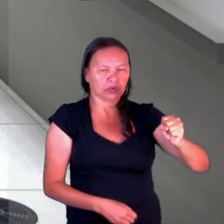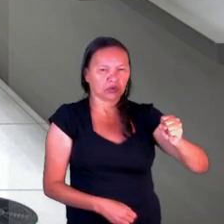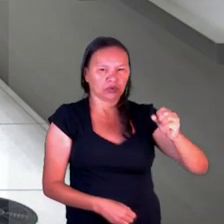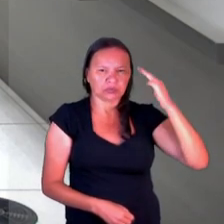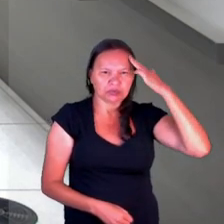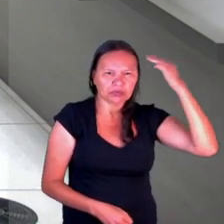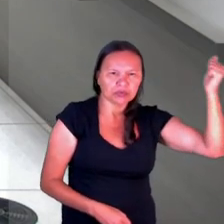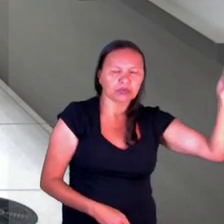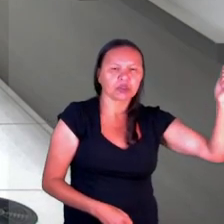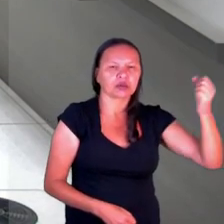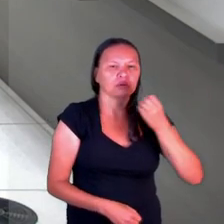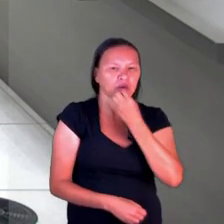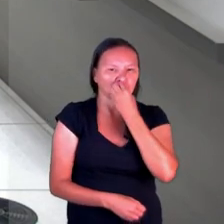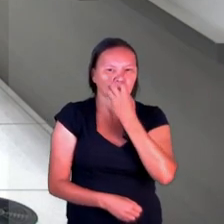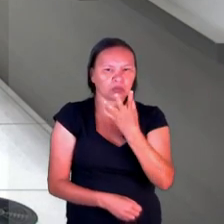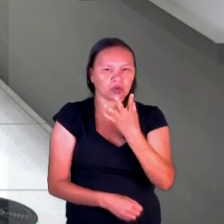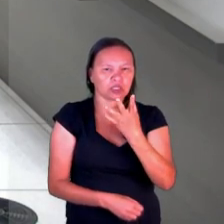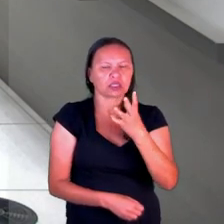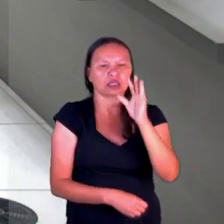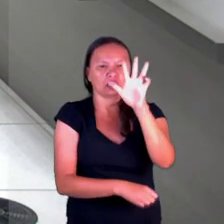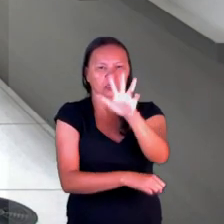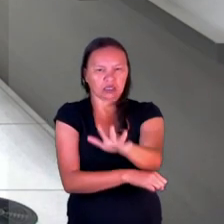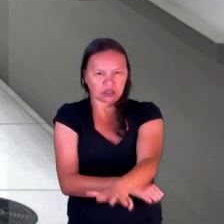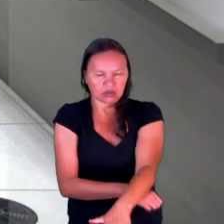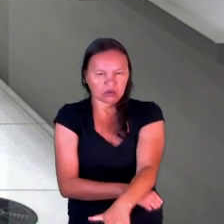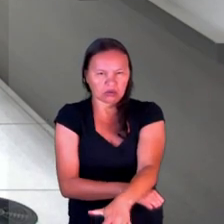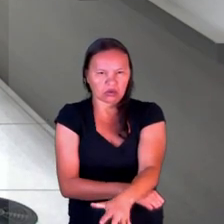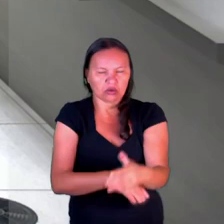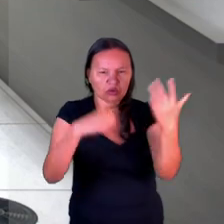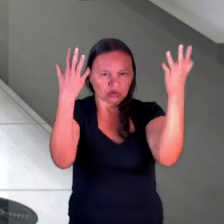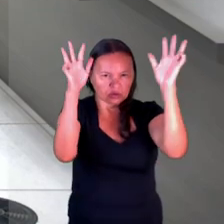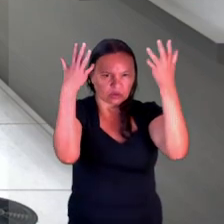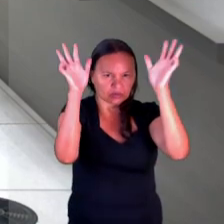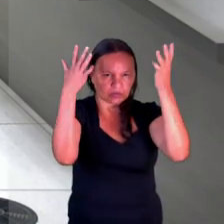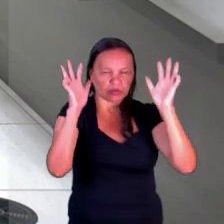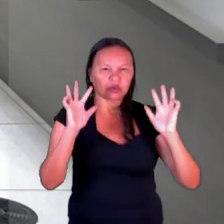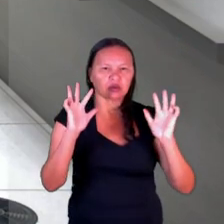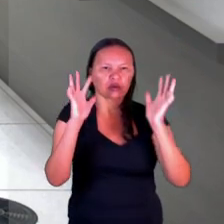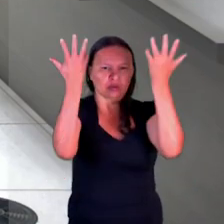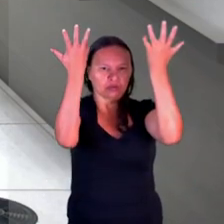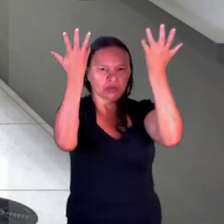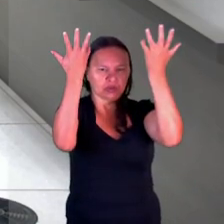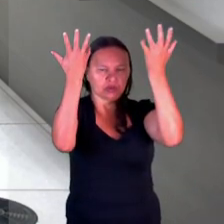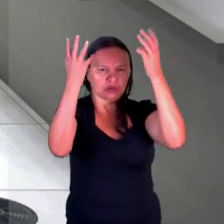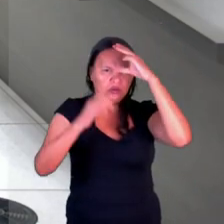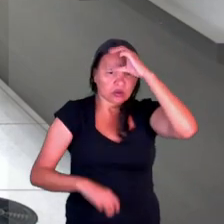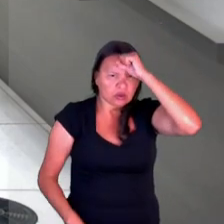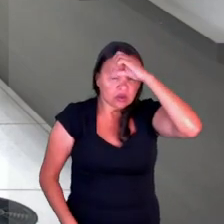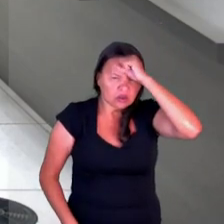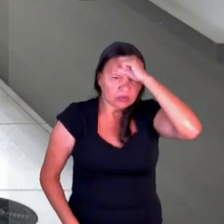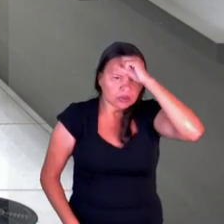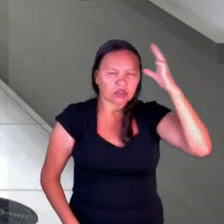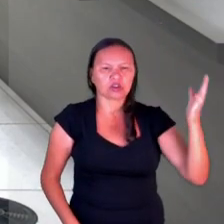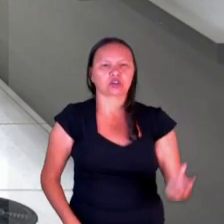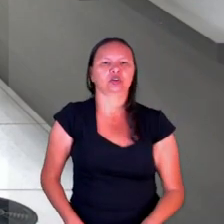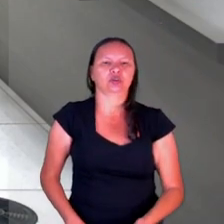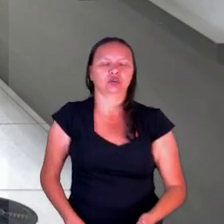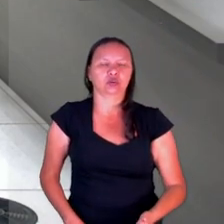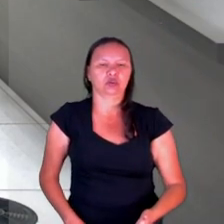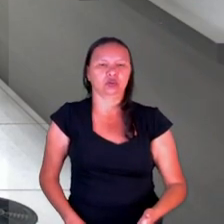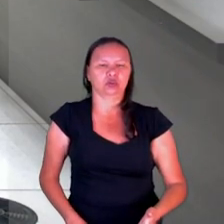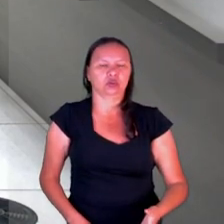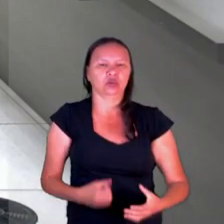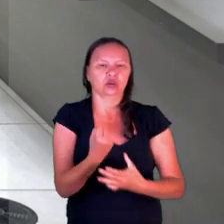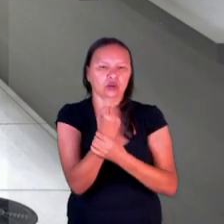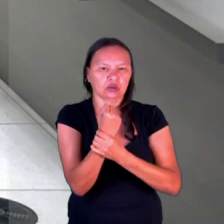né Eu queria realmente parabenizar por esse encontro eu aprendi muito aqui hoje realmente nessa área de